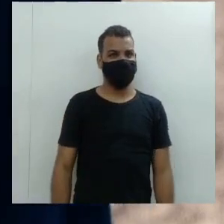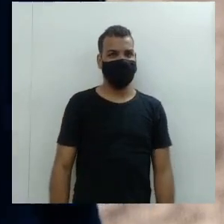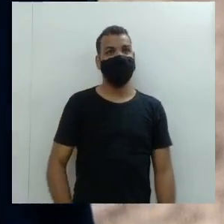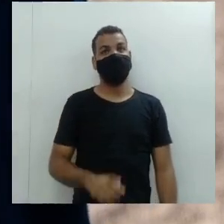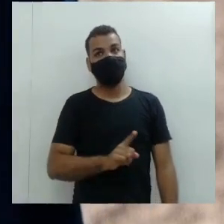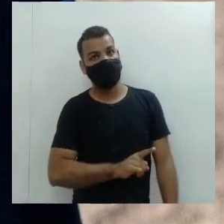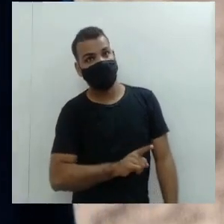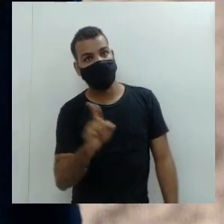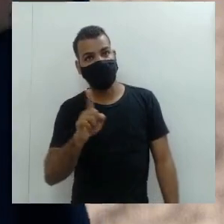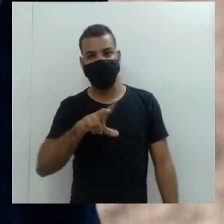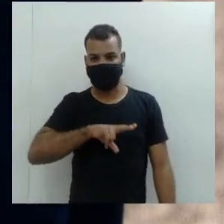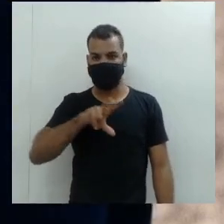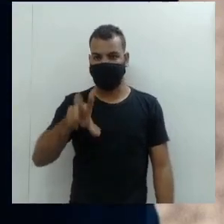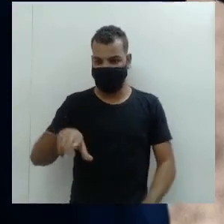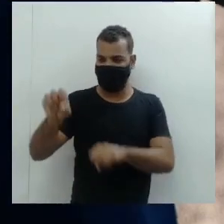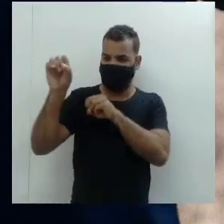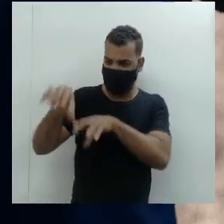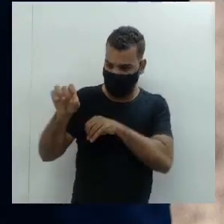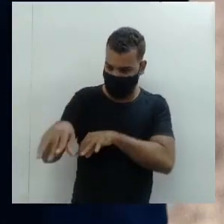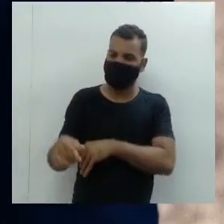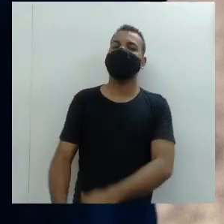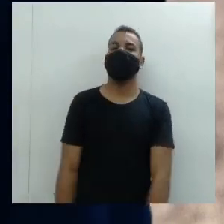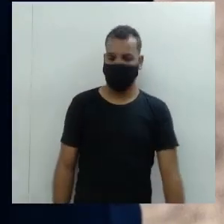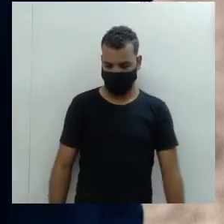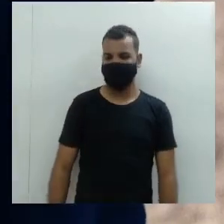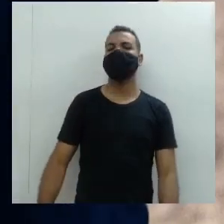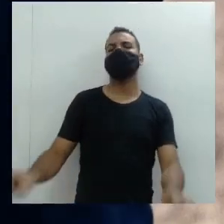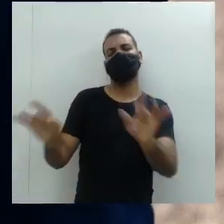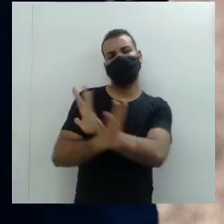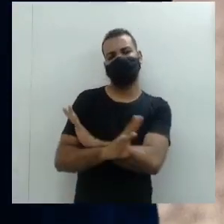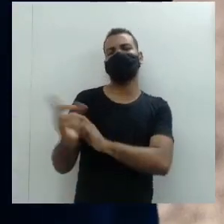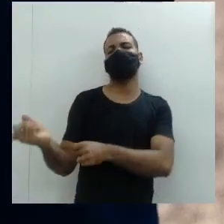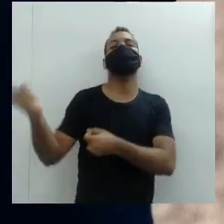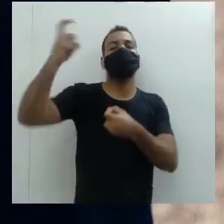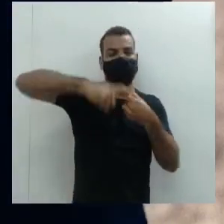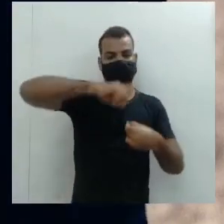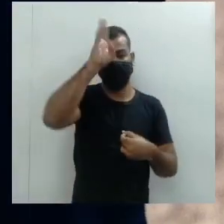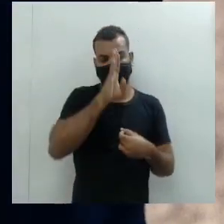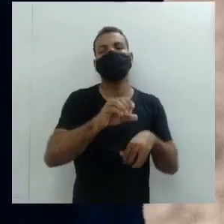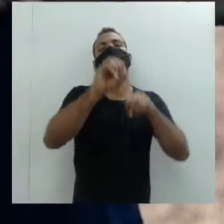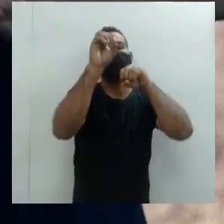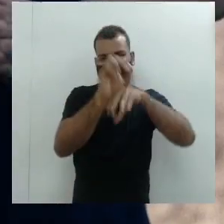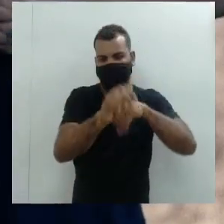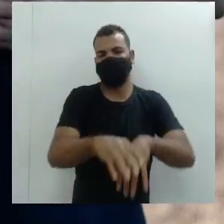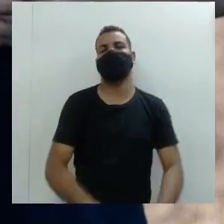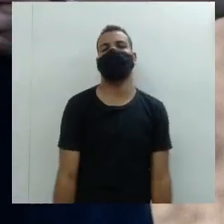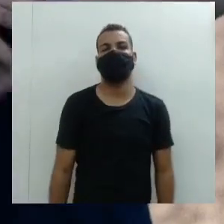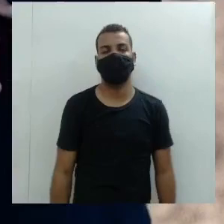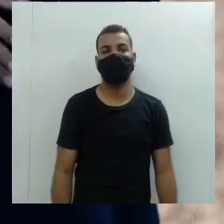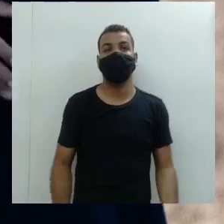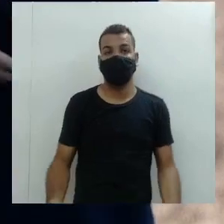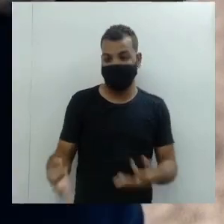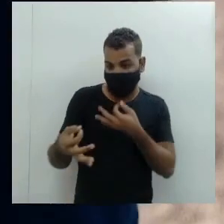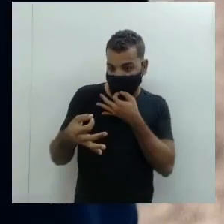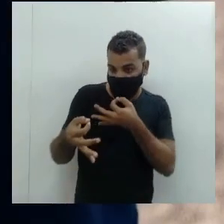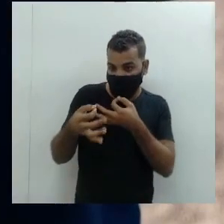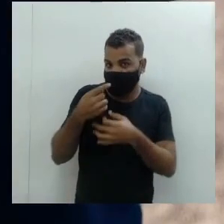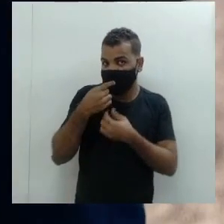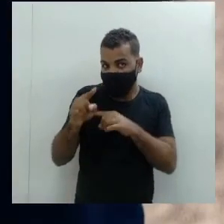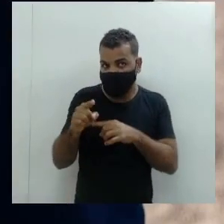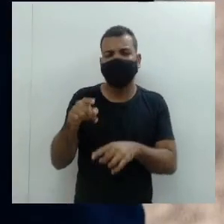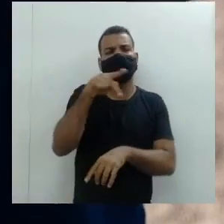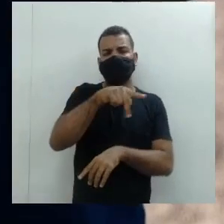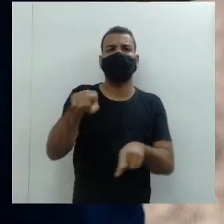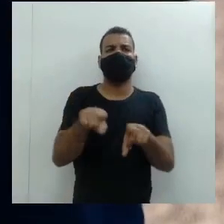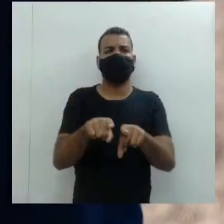Portugal para ensinar, voltou ao Brasil para ensinar, né? Então, o crítico também era um professor. O senhor gostaria de